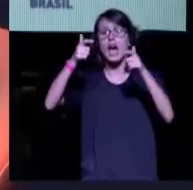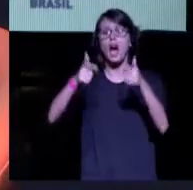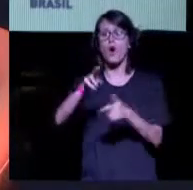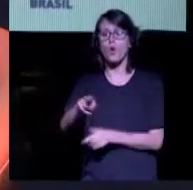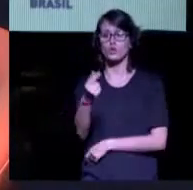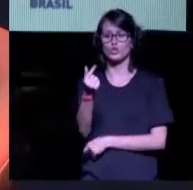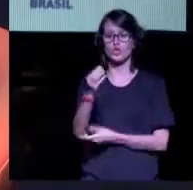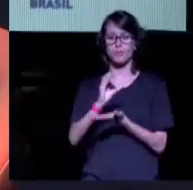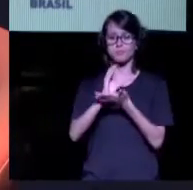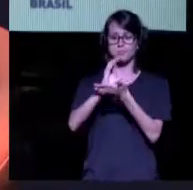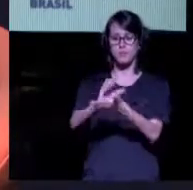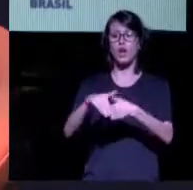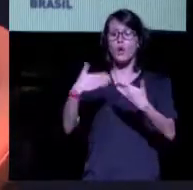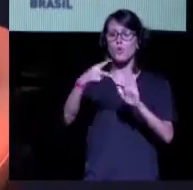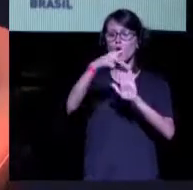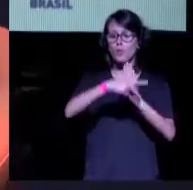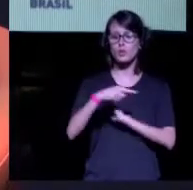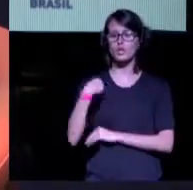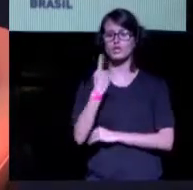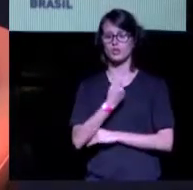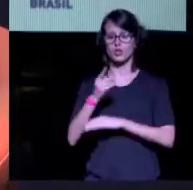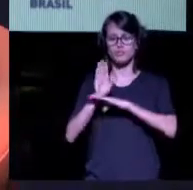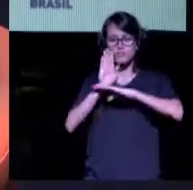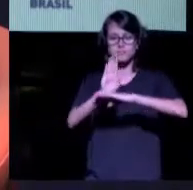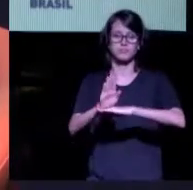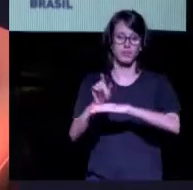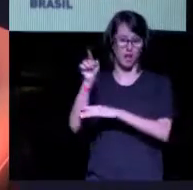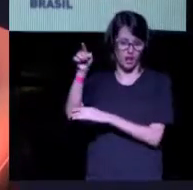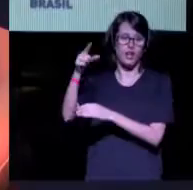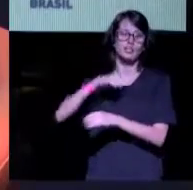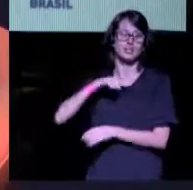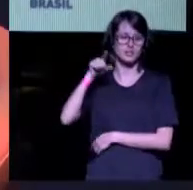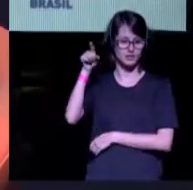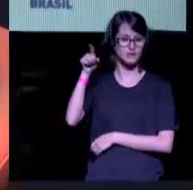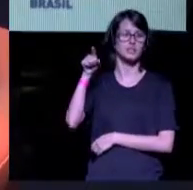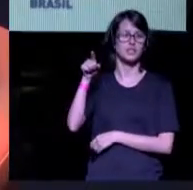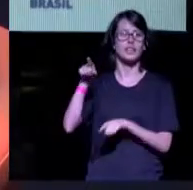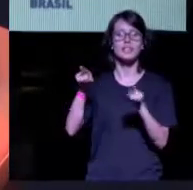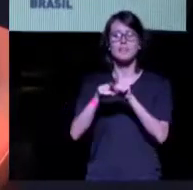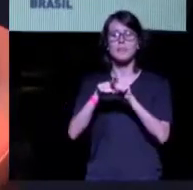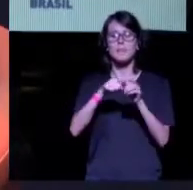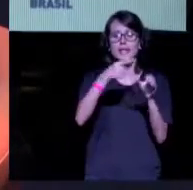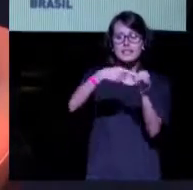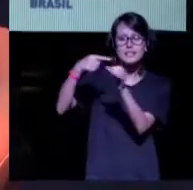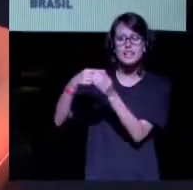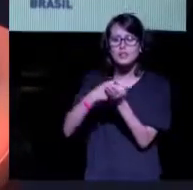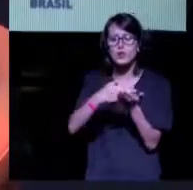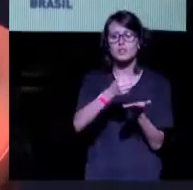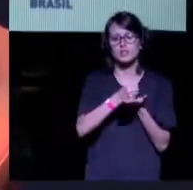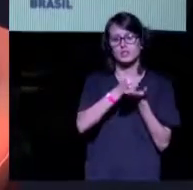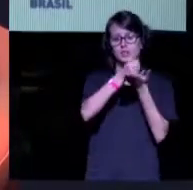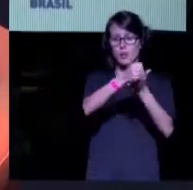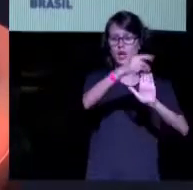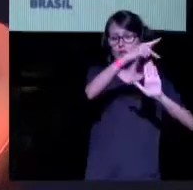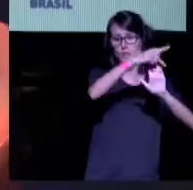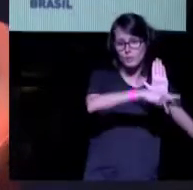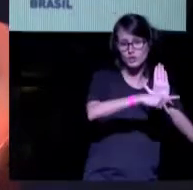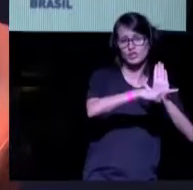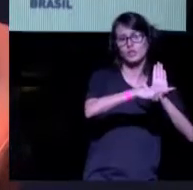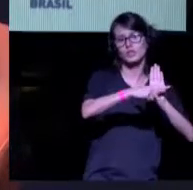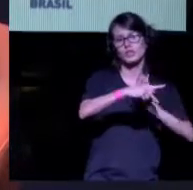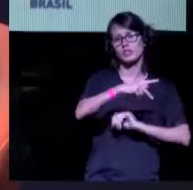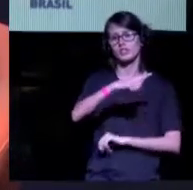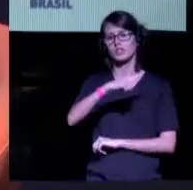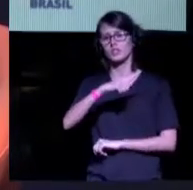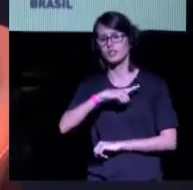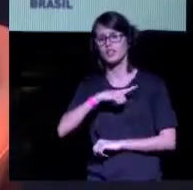agora está acontecendo é que a cidade também estão dando apoio para os projetos que tenho é que foram apoiadas também por qual é